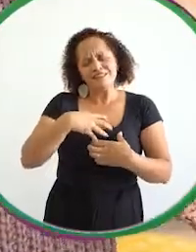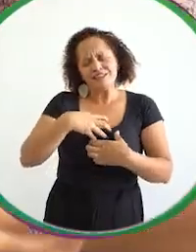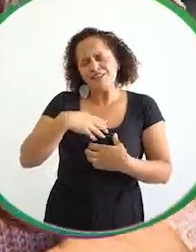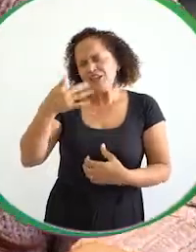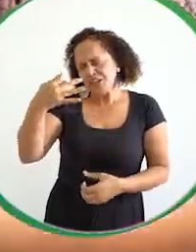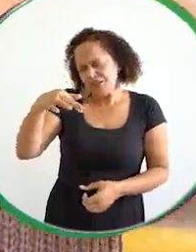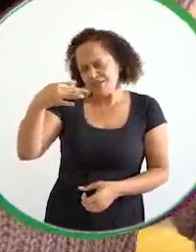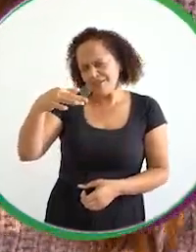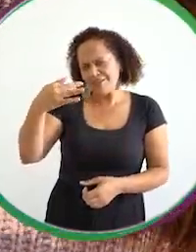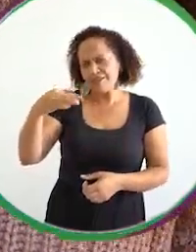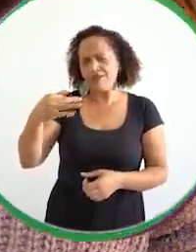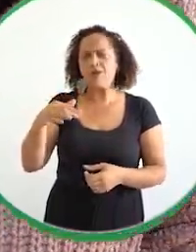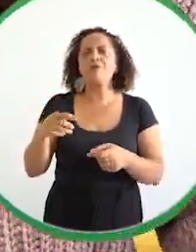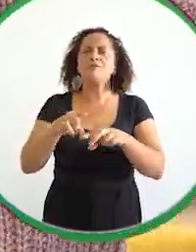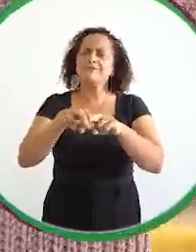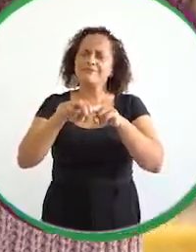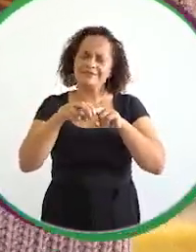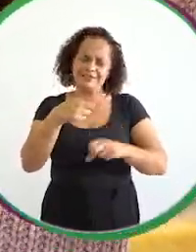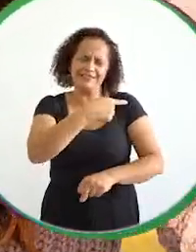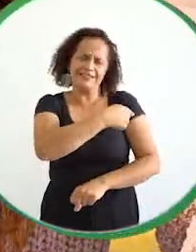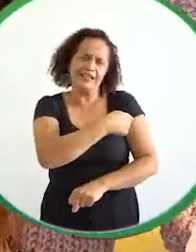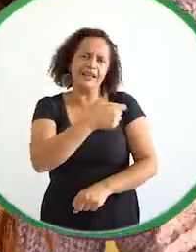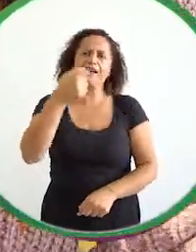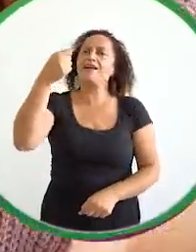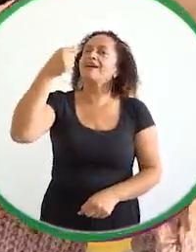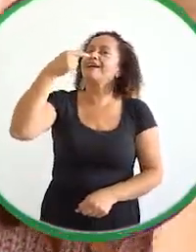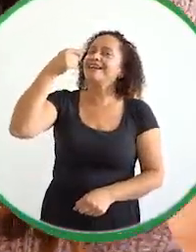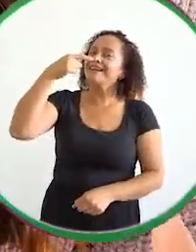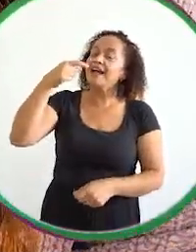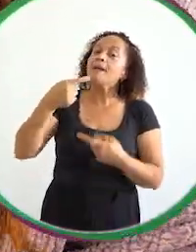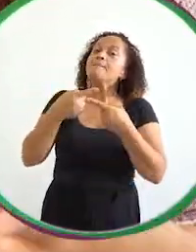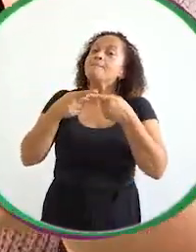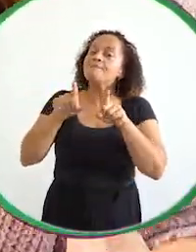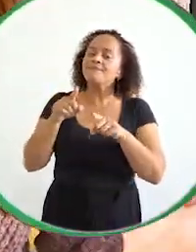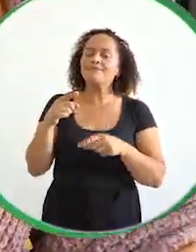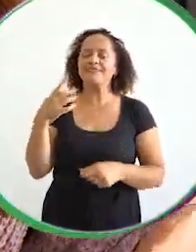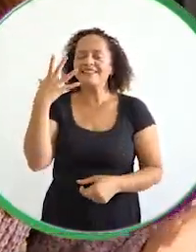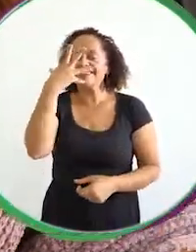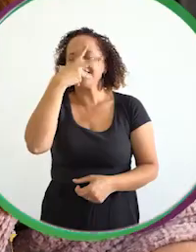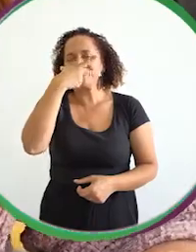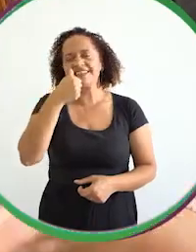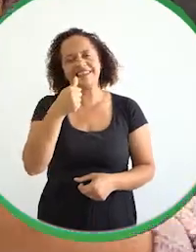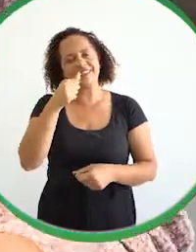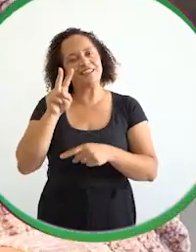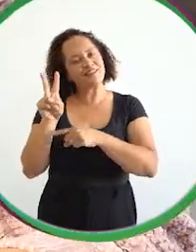coração, desde levar uma agulhadinha, ter que colocar a gotinha. Mas é muito